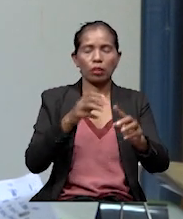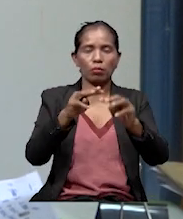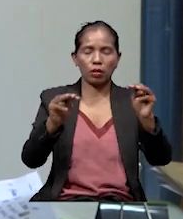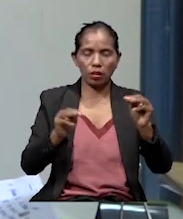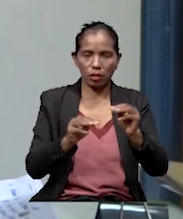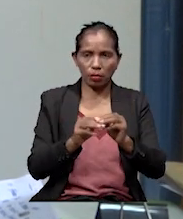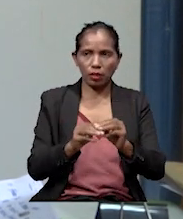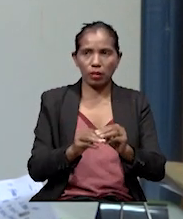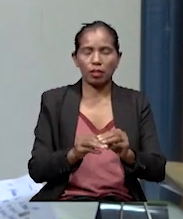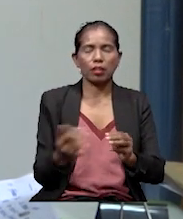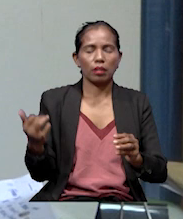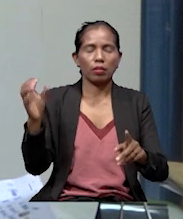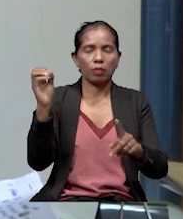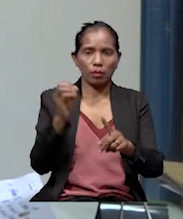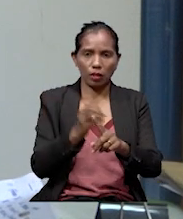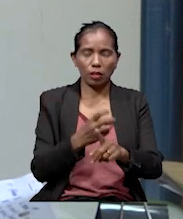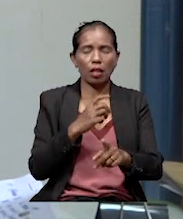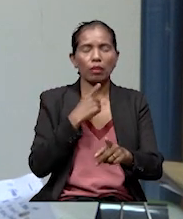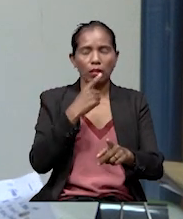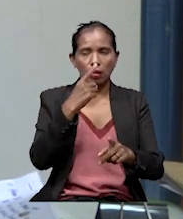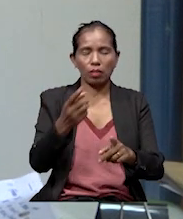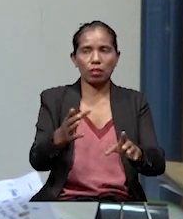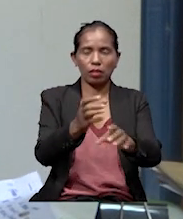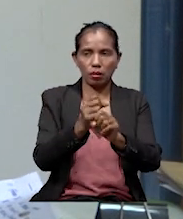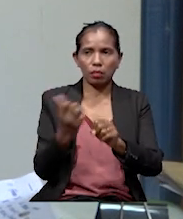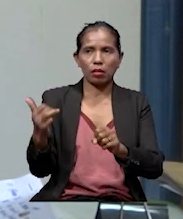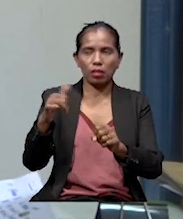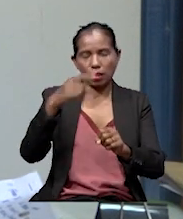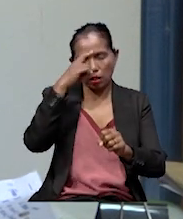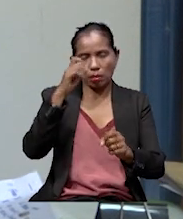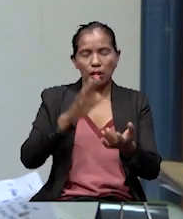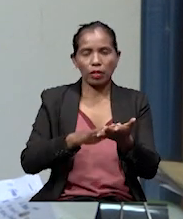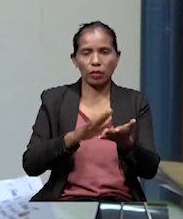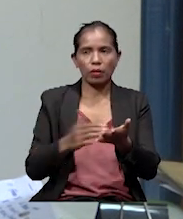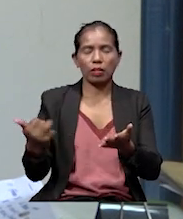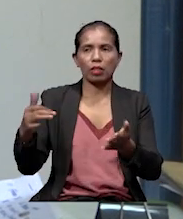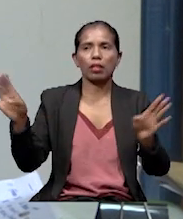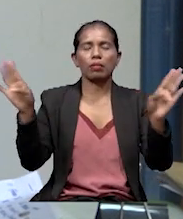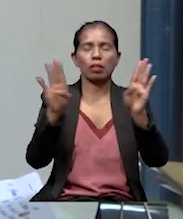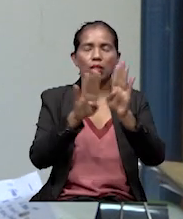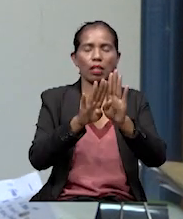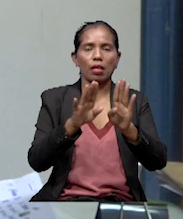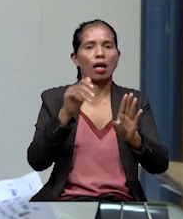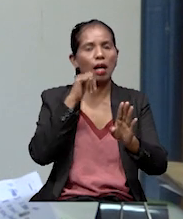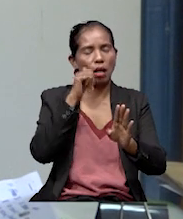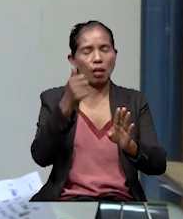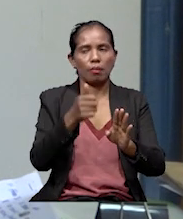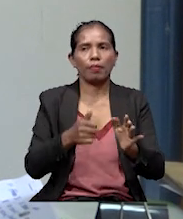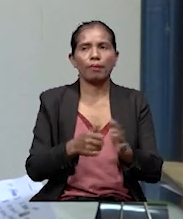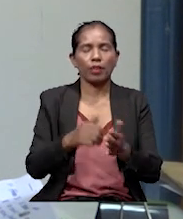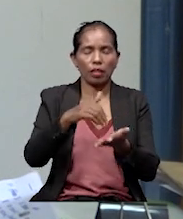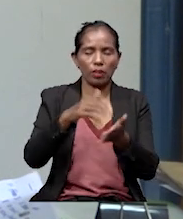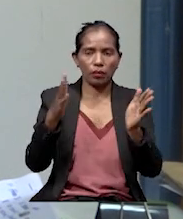até ter tá mais ser de bem mais município. Sim, sira, tá mais escola sira, a tu taka aba, balun taka tiana. Tá mais estudante